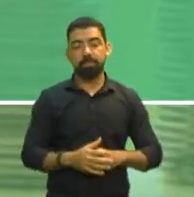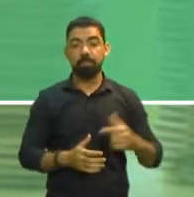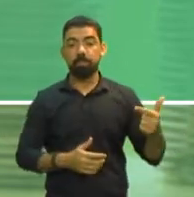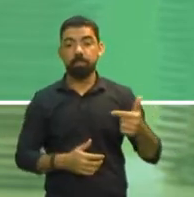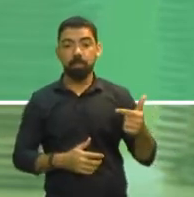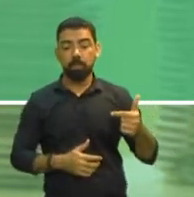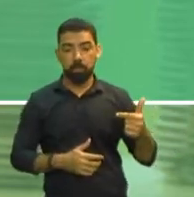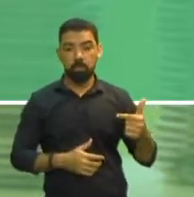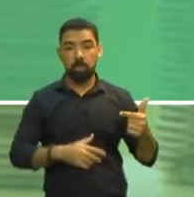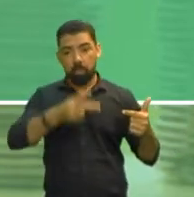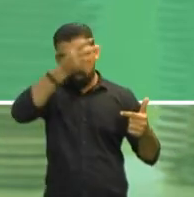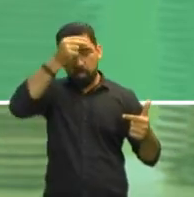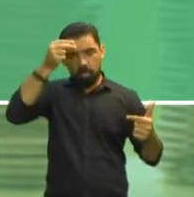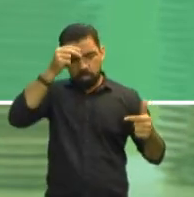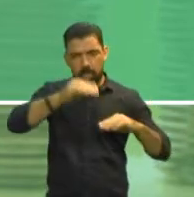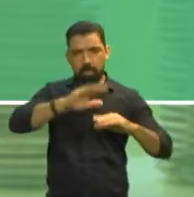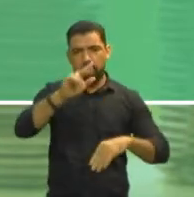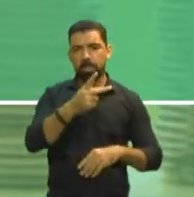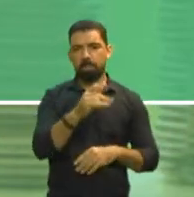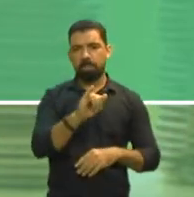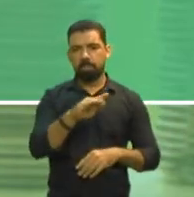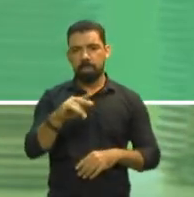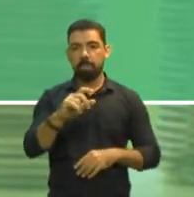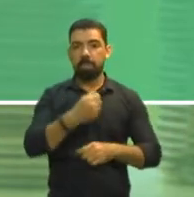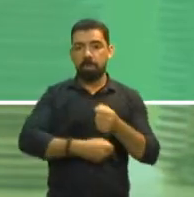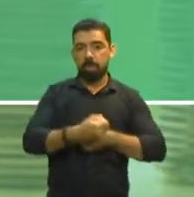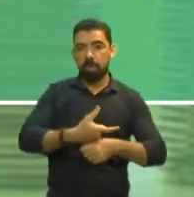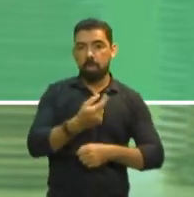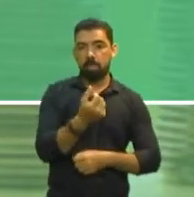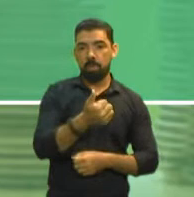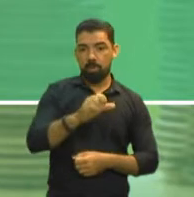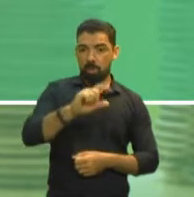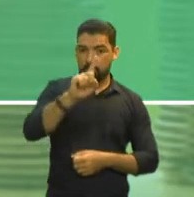no PIB do Ceará em 2019 é Maracanaú,